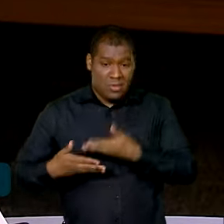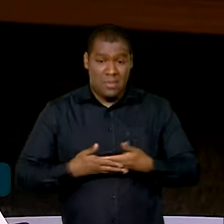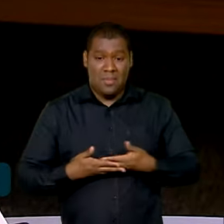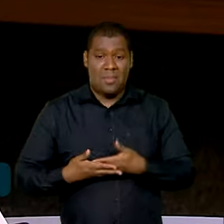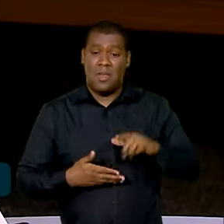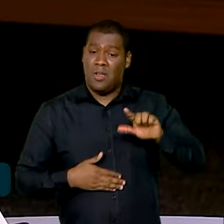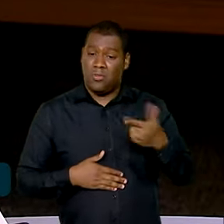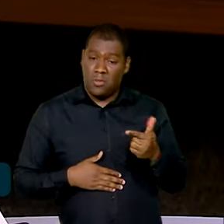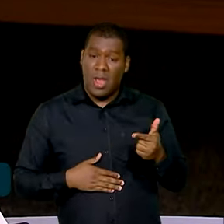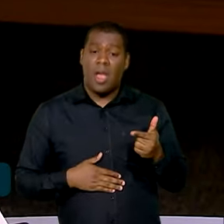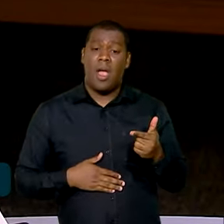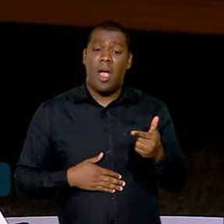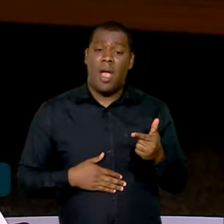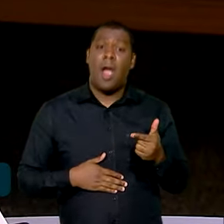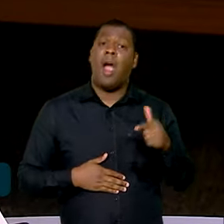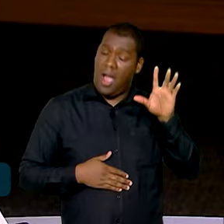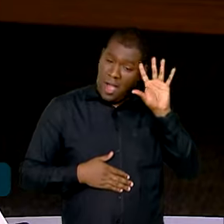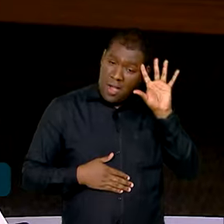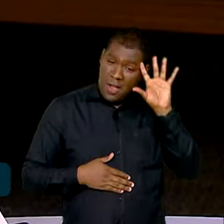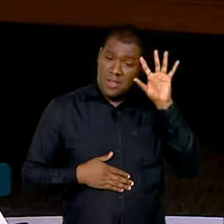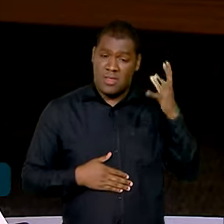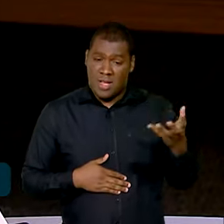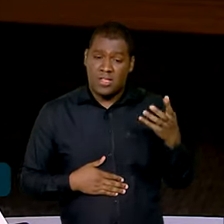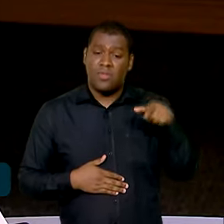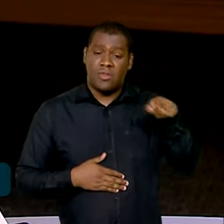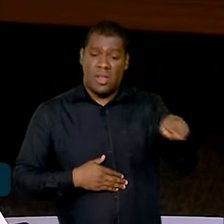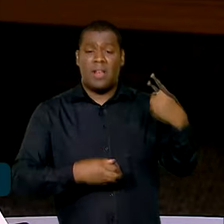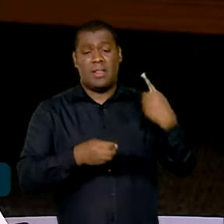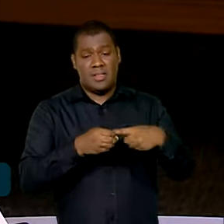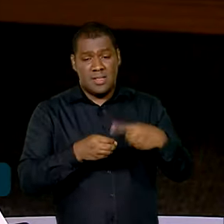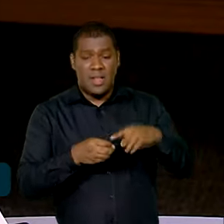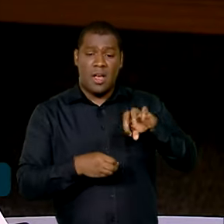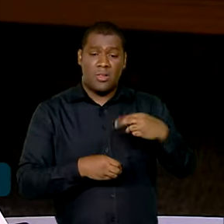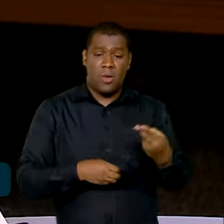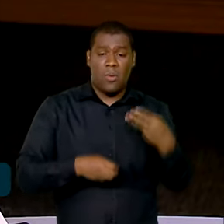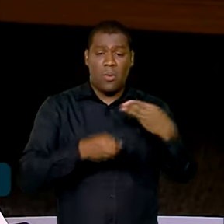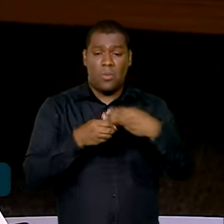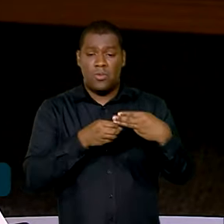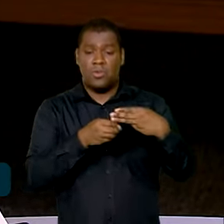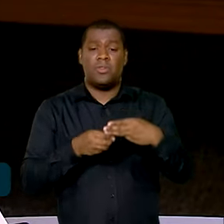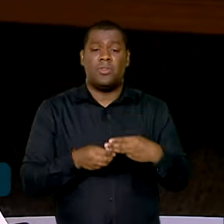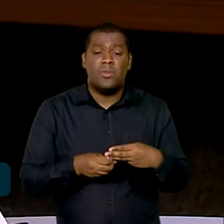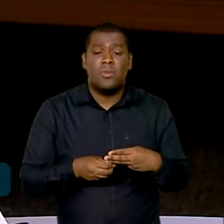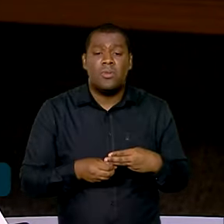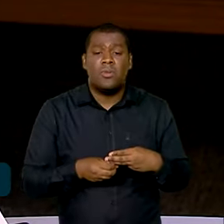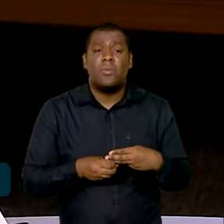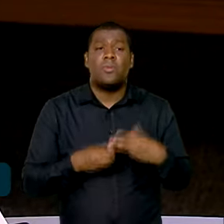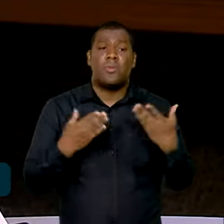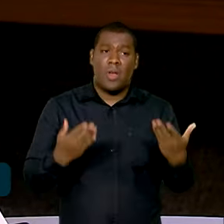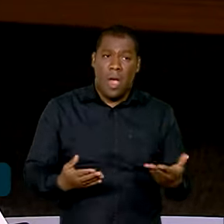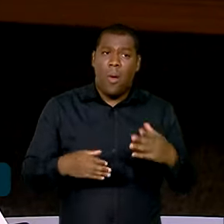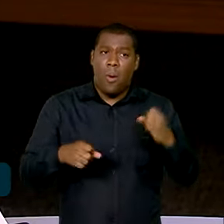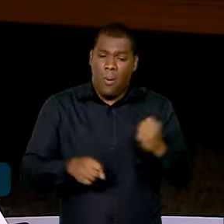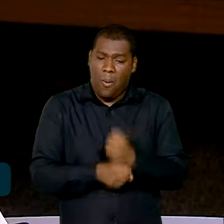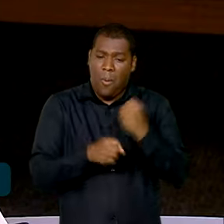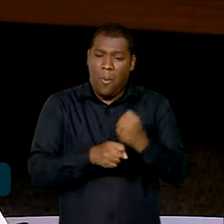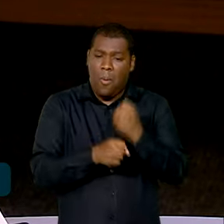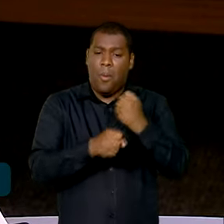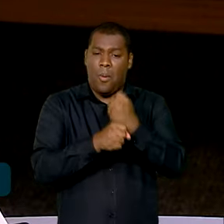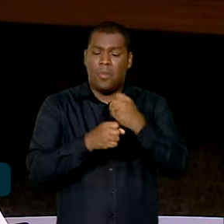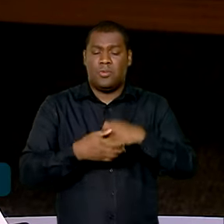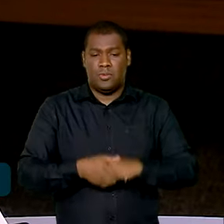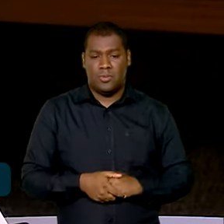quantificar naquela micro-região ou naquela macro-região a existência de algum serviço